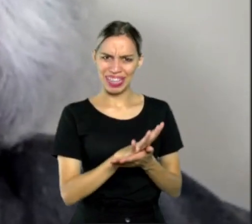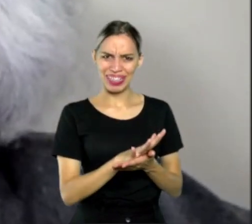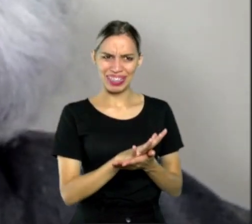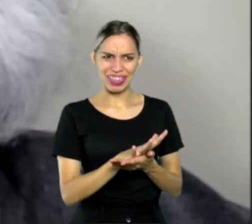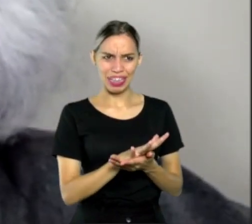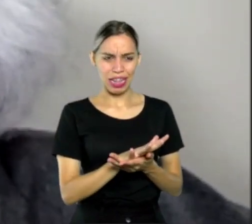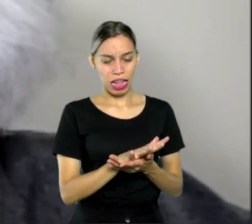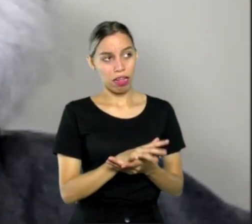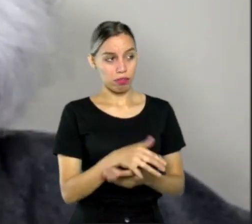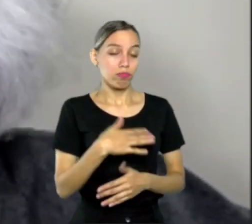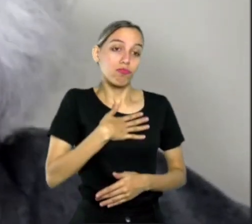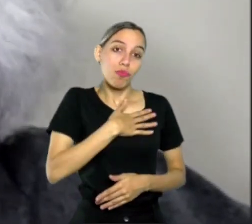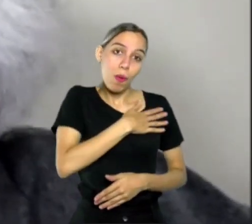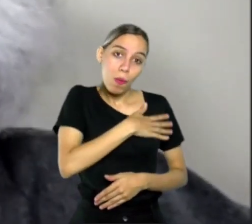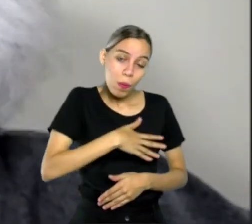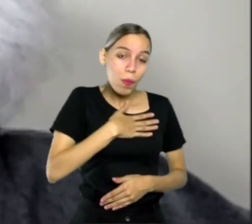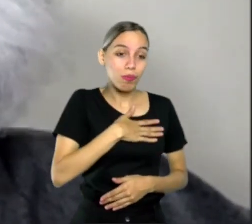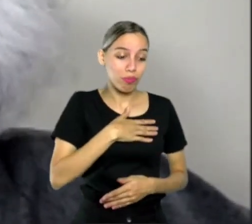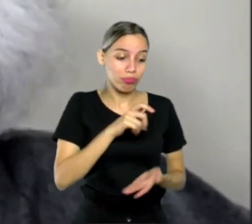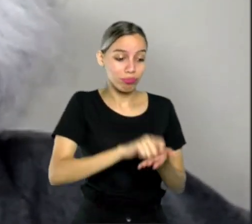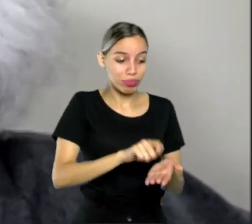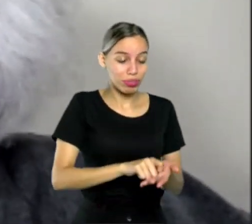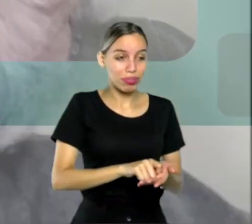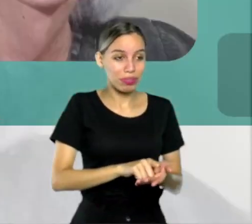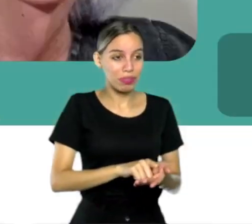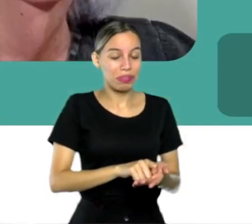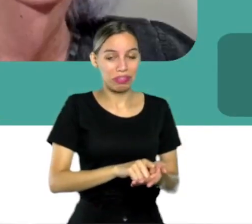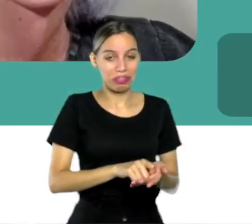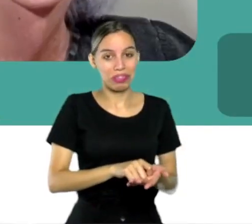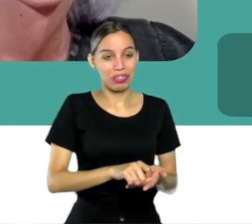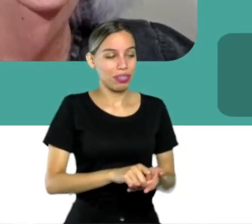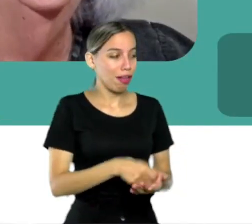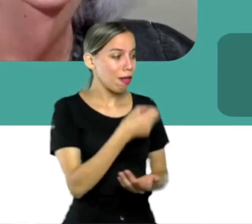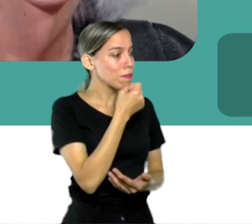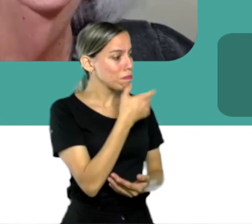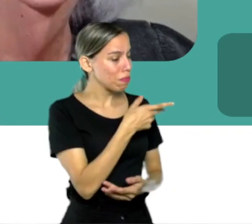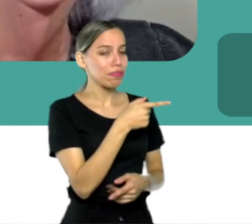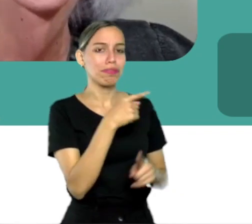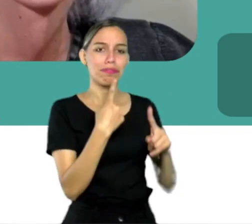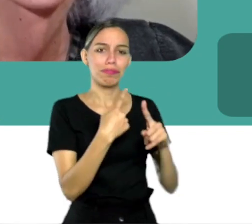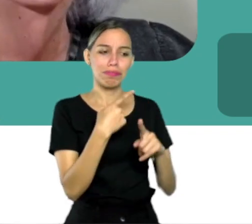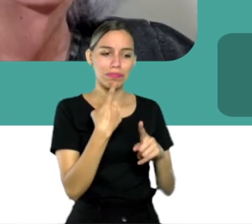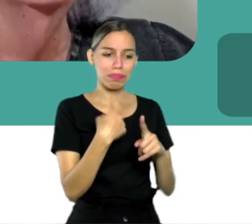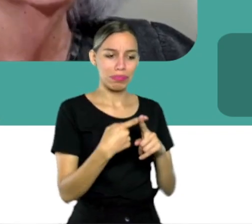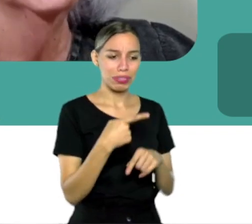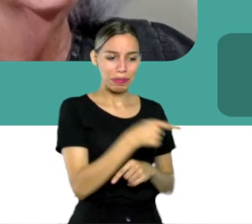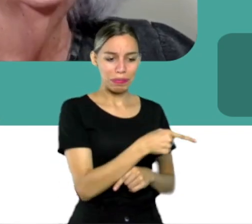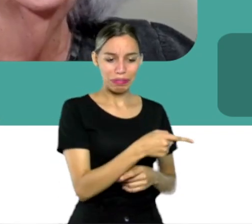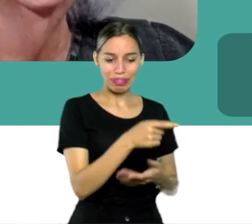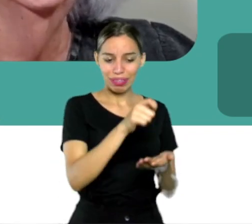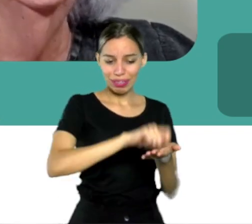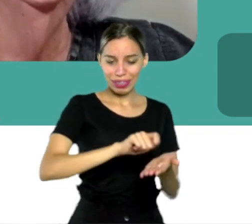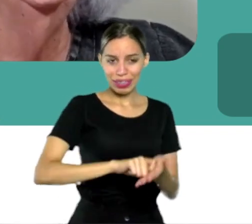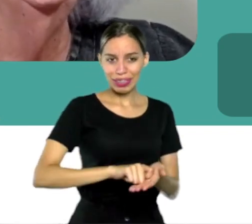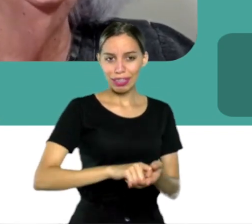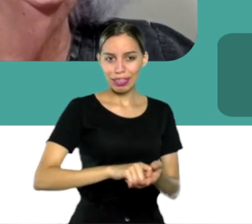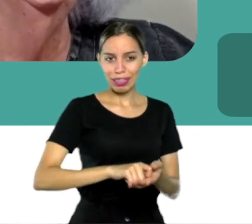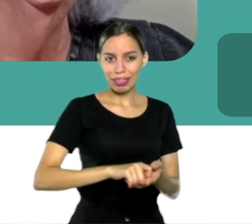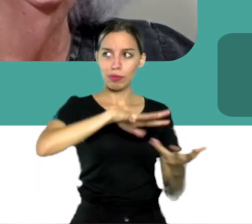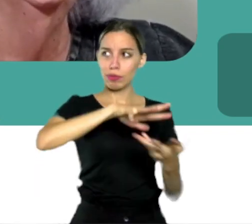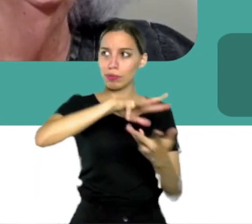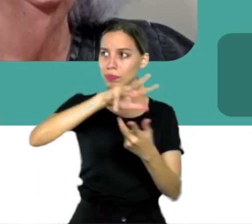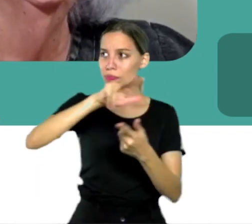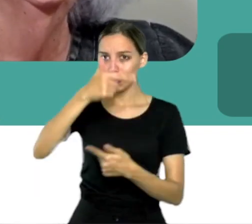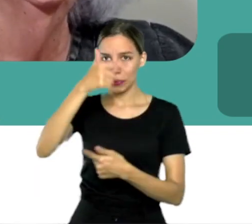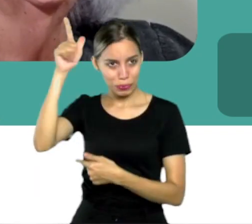né, que você traz aí lá do outro mundo poemas tão inspiradores e lindos para a gente. Já que você tocou nesse assunto